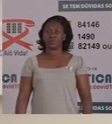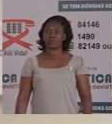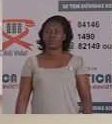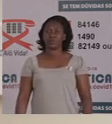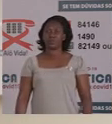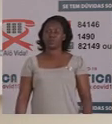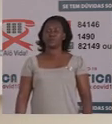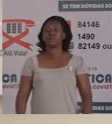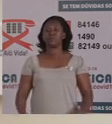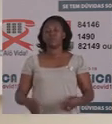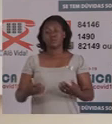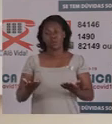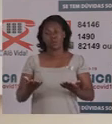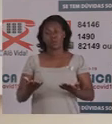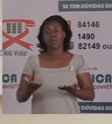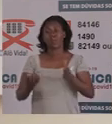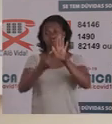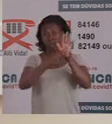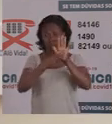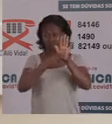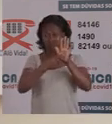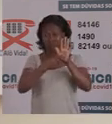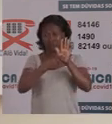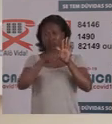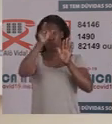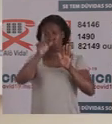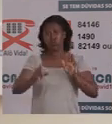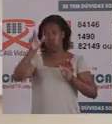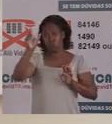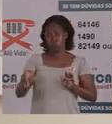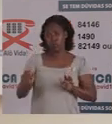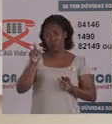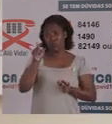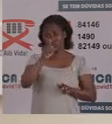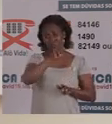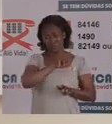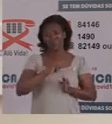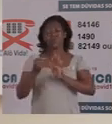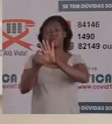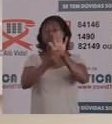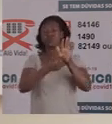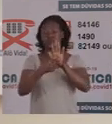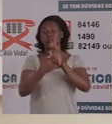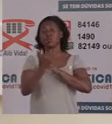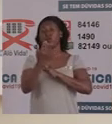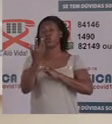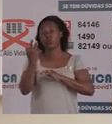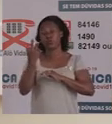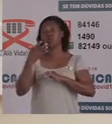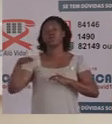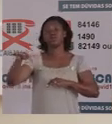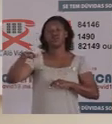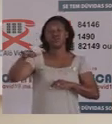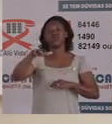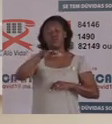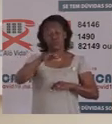Sim, então, este slide mostra o número de casos por semana epidemiológica. Nós já vimos esta informação em outros slides, mas colocamos aqui para que